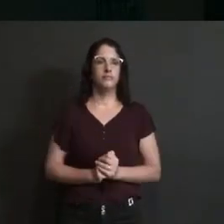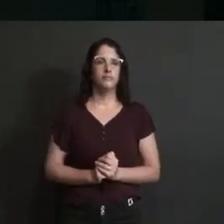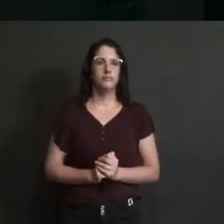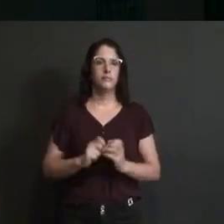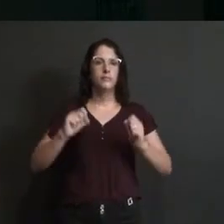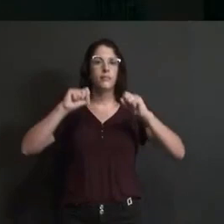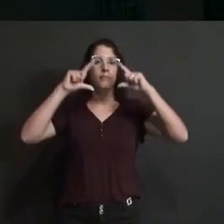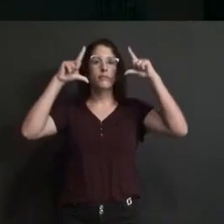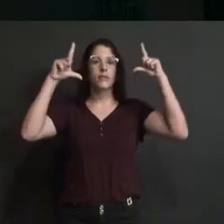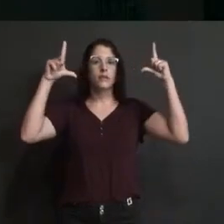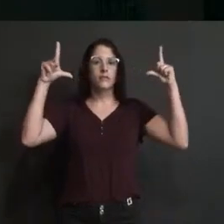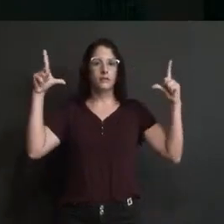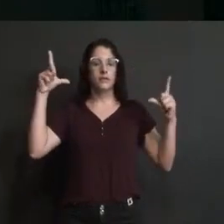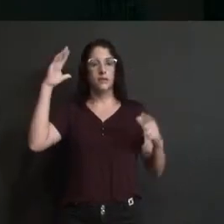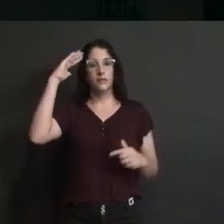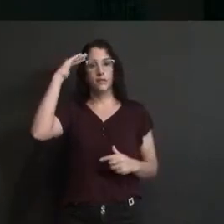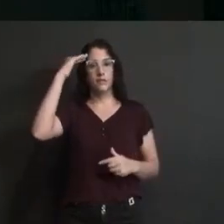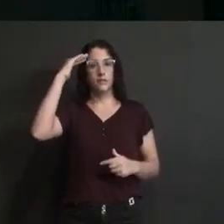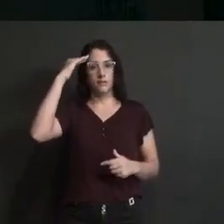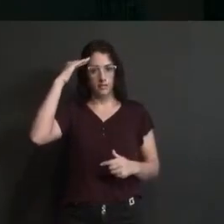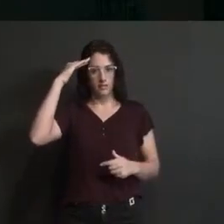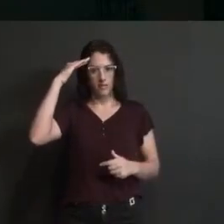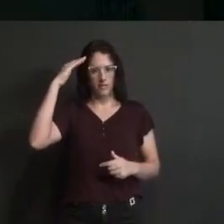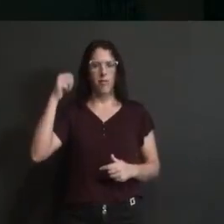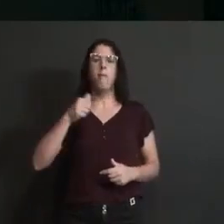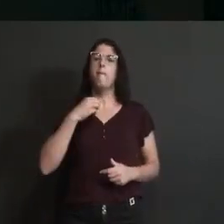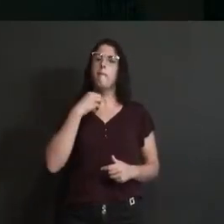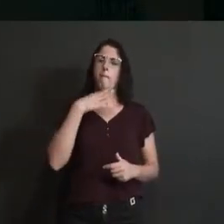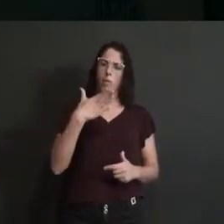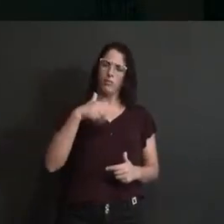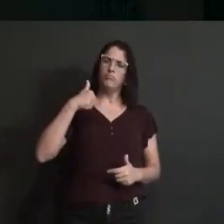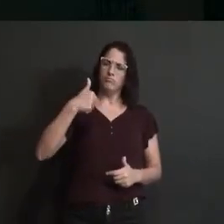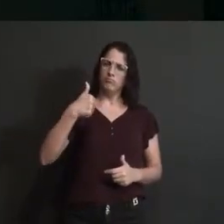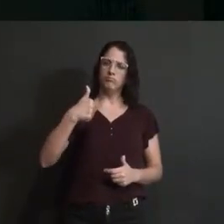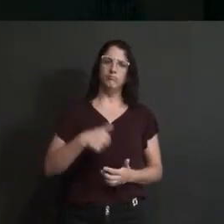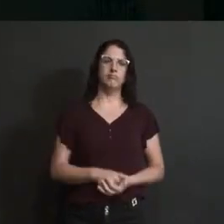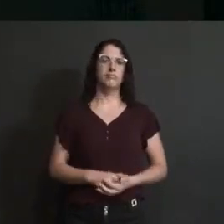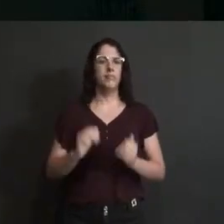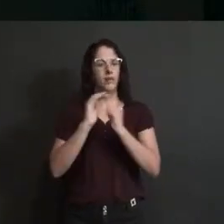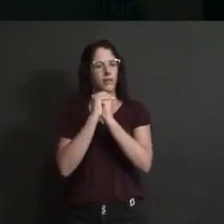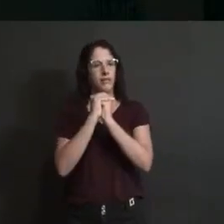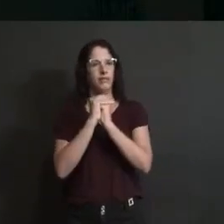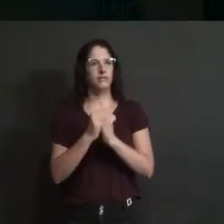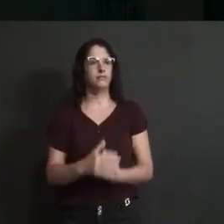um despertar para entender que vale a pena. Amém?